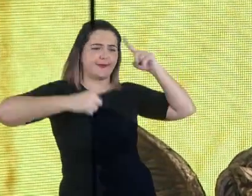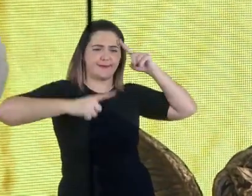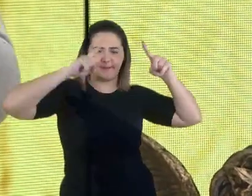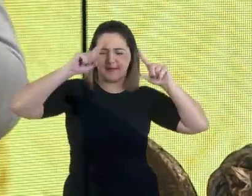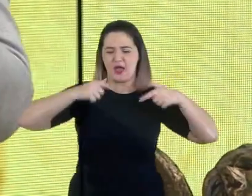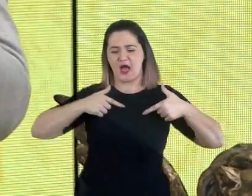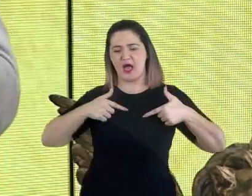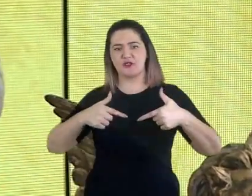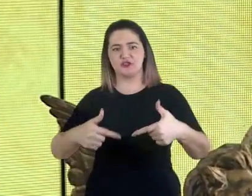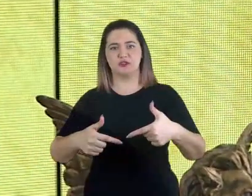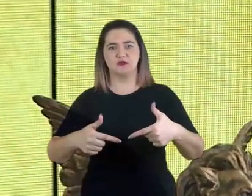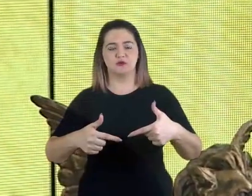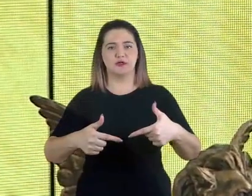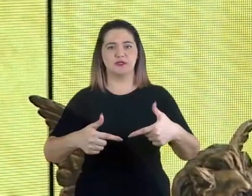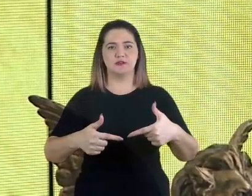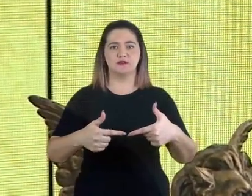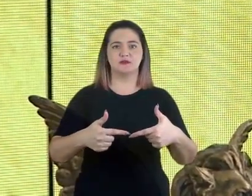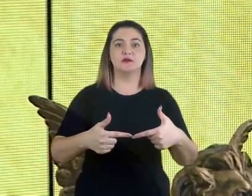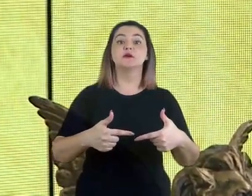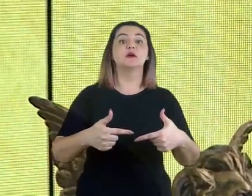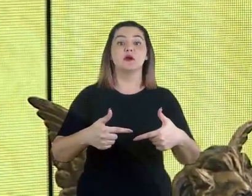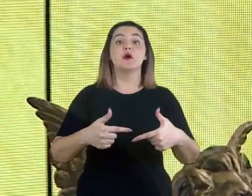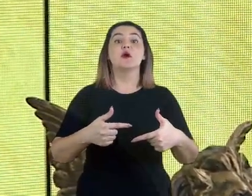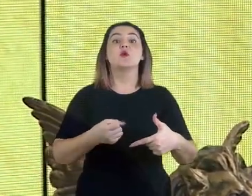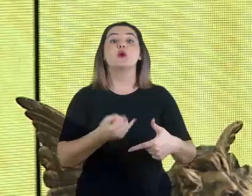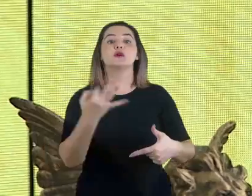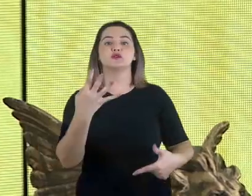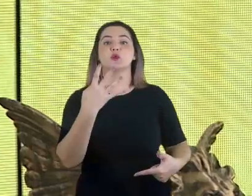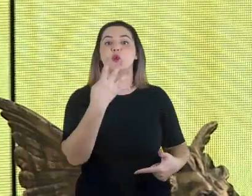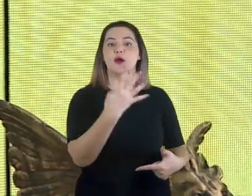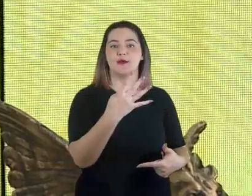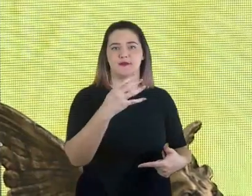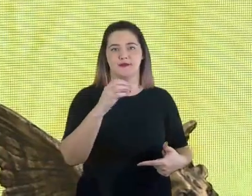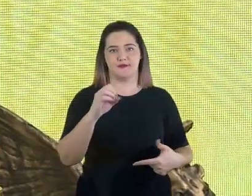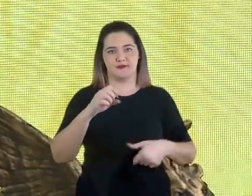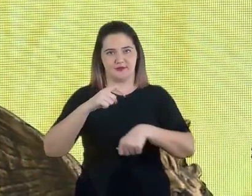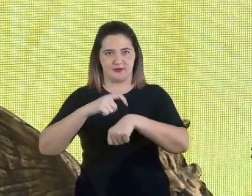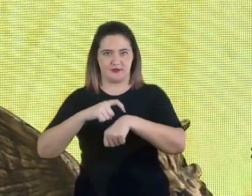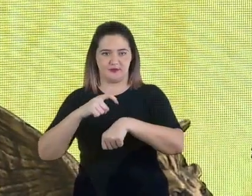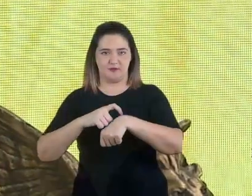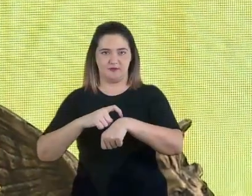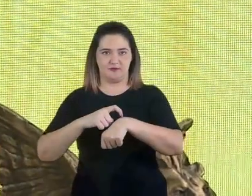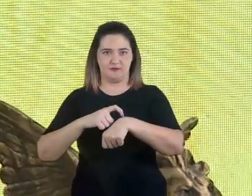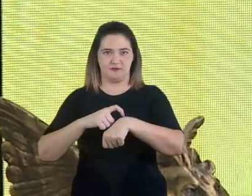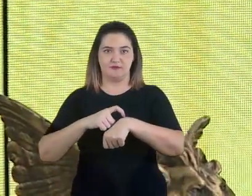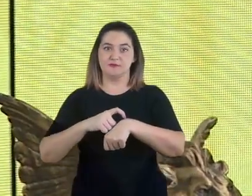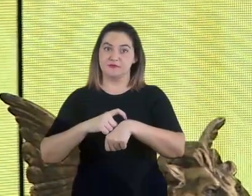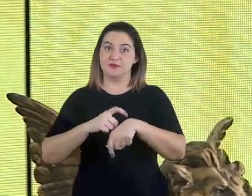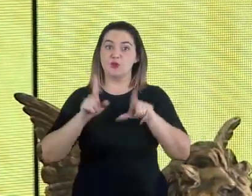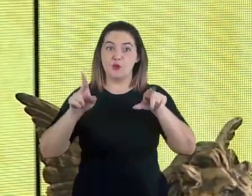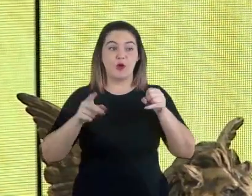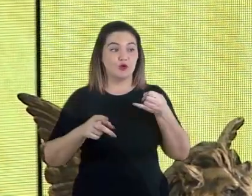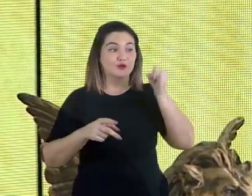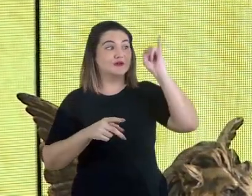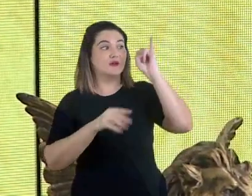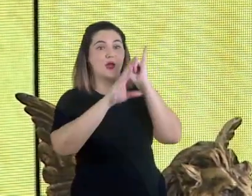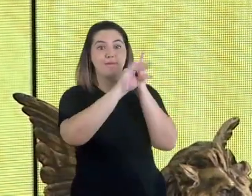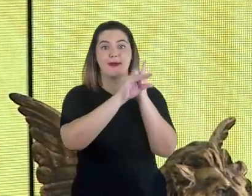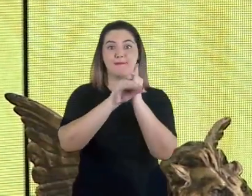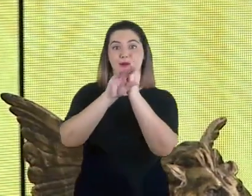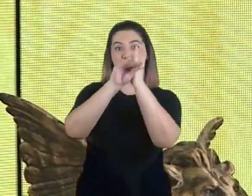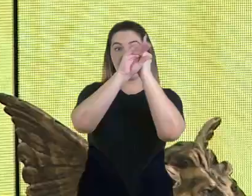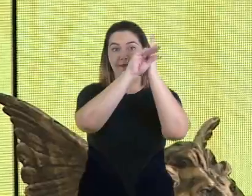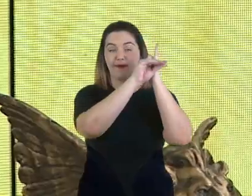a besta do Apocalipse falaria arrogâncias e blasfêmias, assim como o chifre pequeno de Daniel, e ela